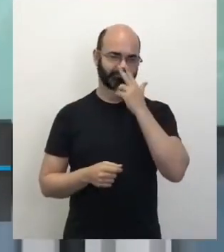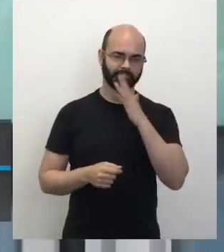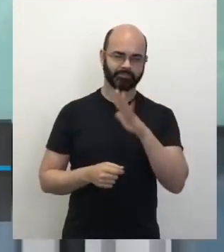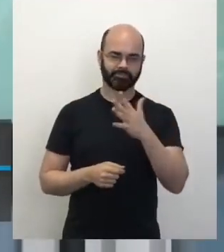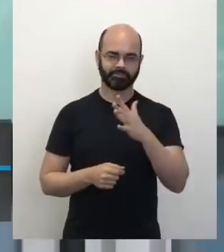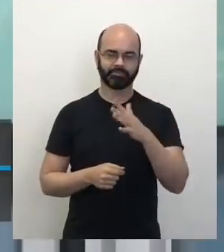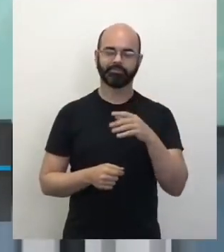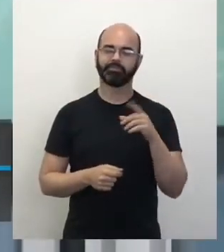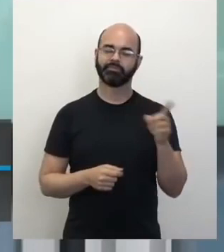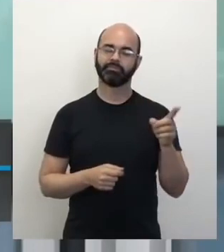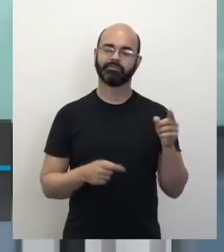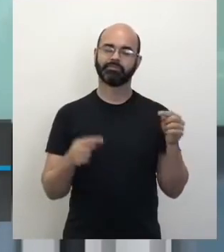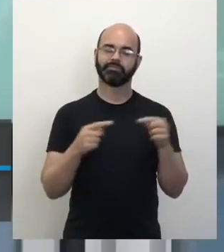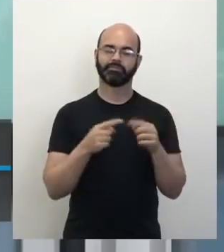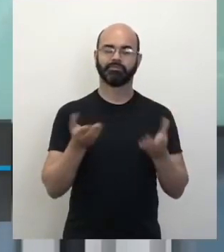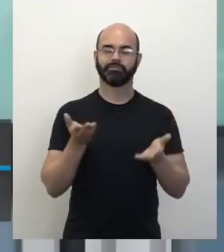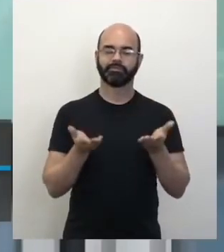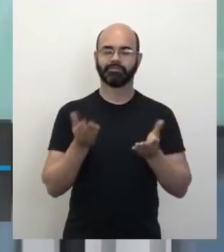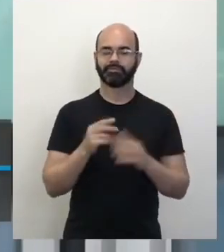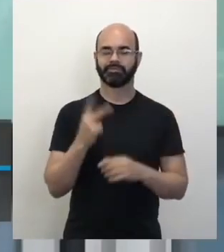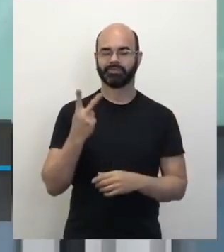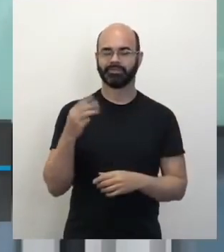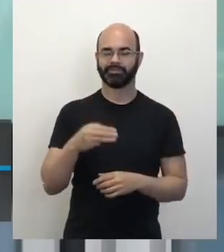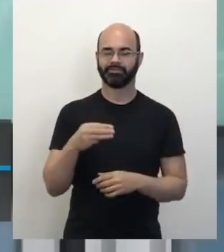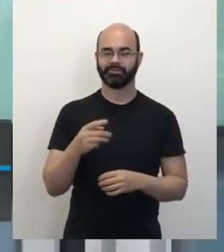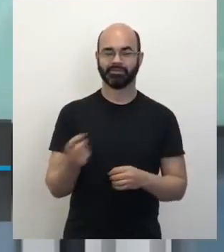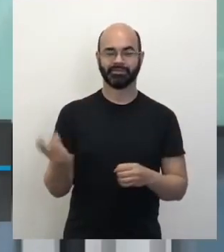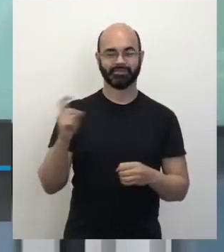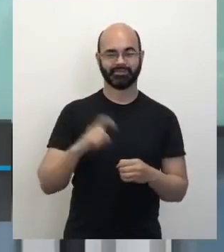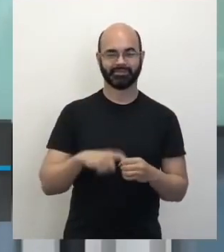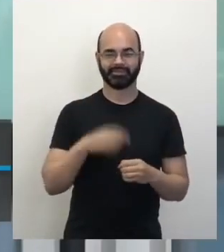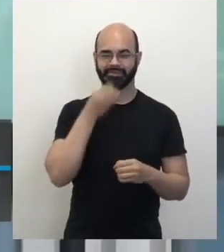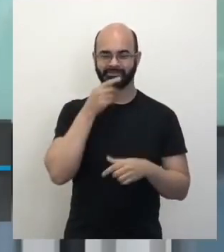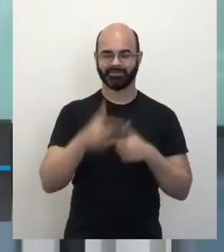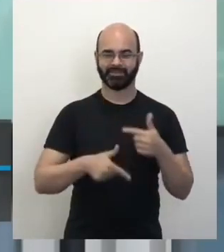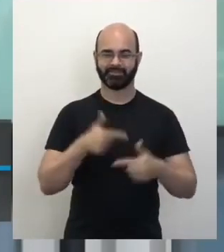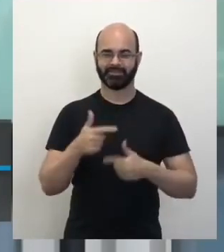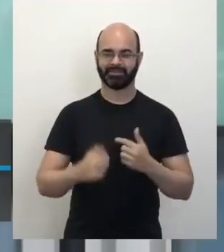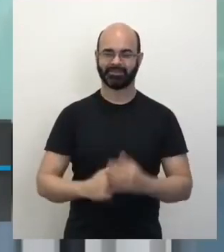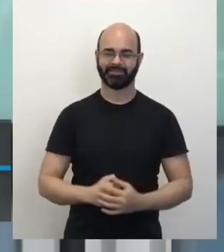que é a proporcionalidade? 2 minutinhos, a gente retorna, bom trabalho.